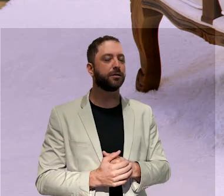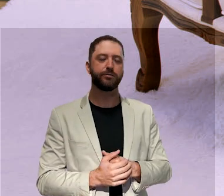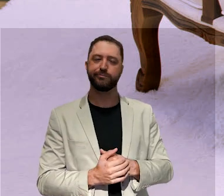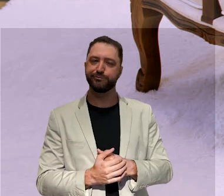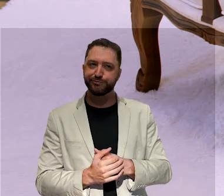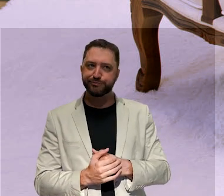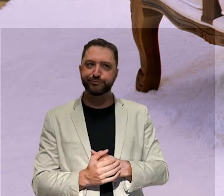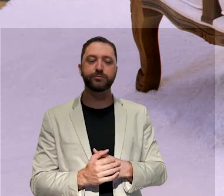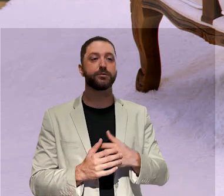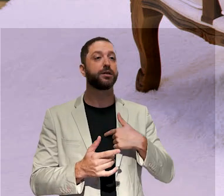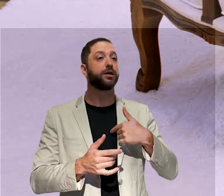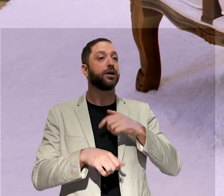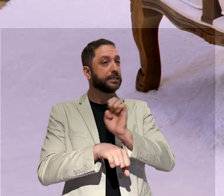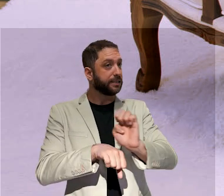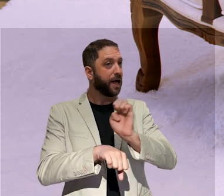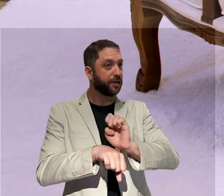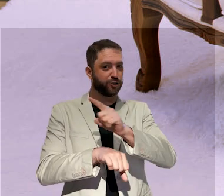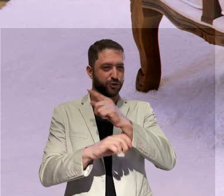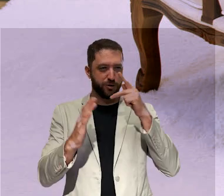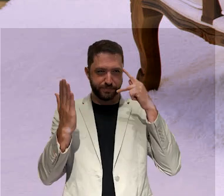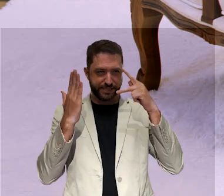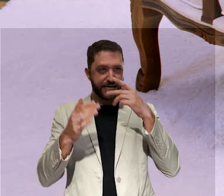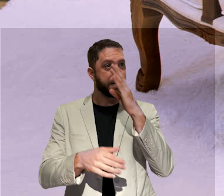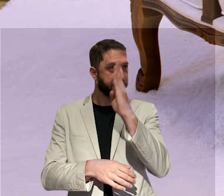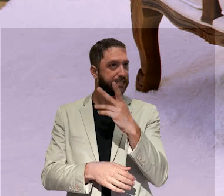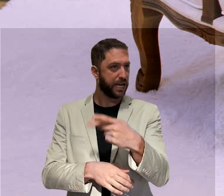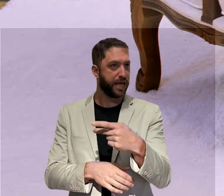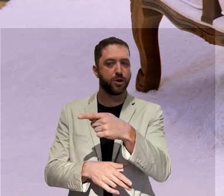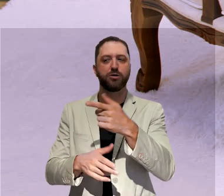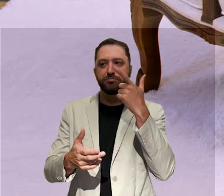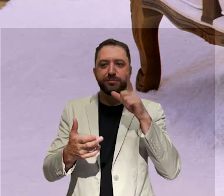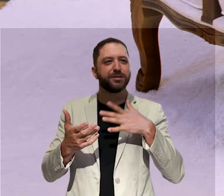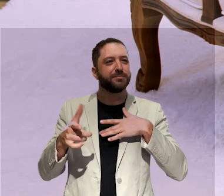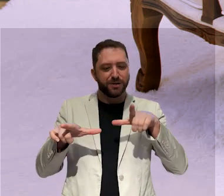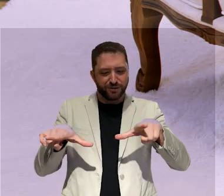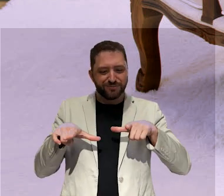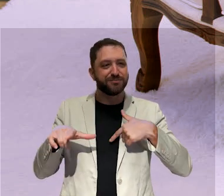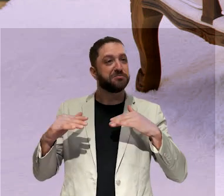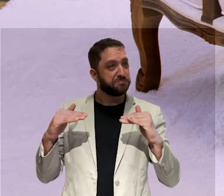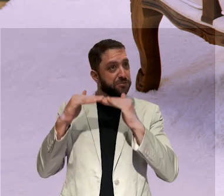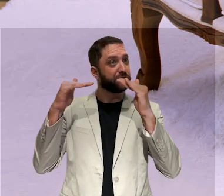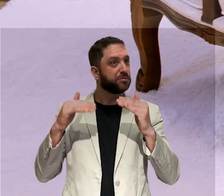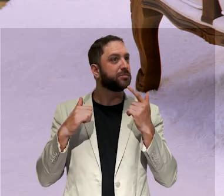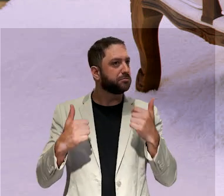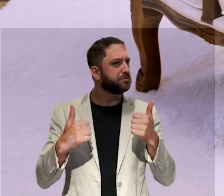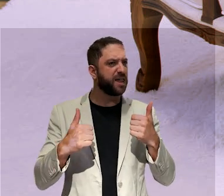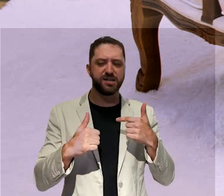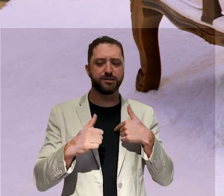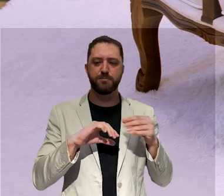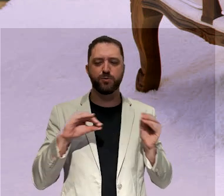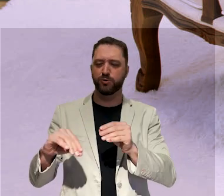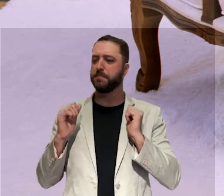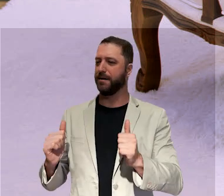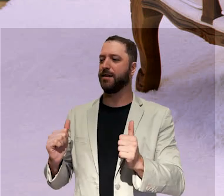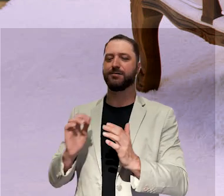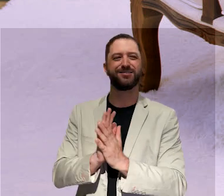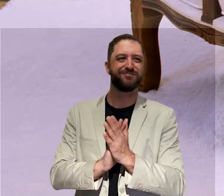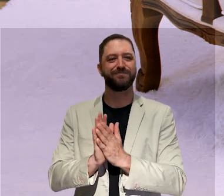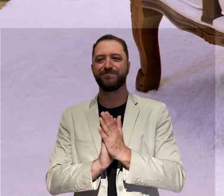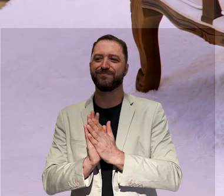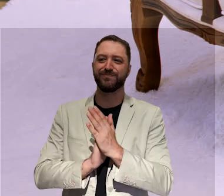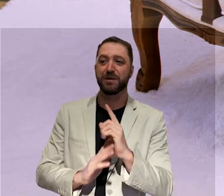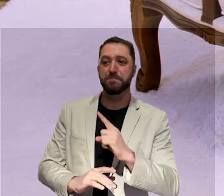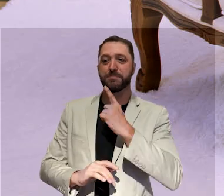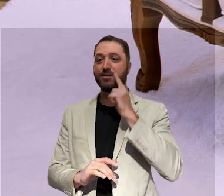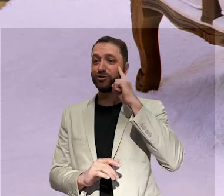vida. E aí arrumei um estágio com um psiquiatra brasileiro, inclusive, que revalidou diploma lá. Então, eu falei, eu vou seguir esse caminho. É